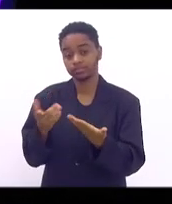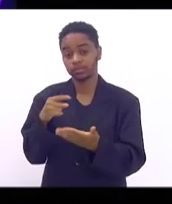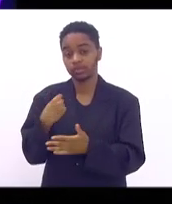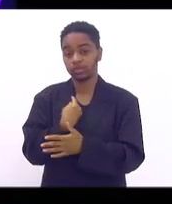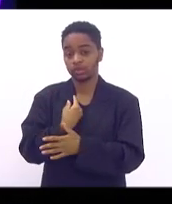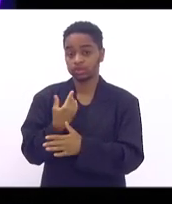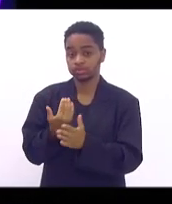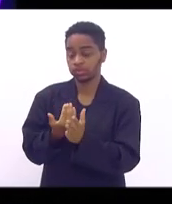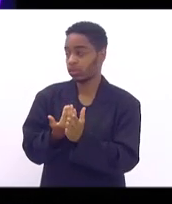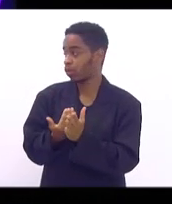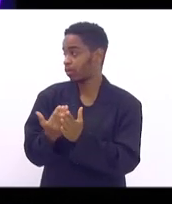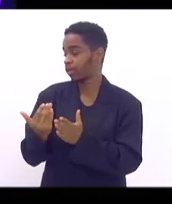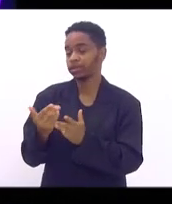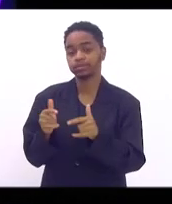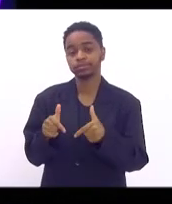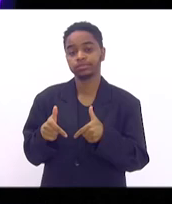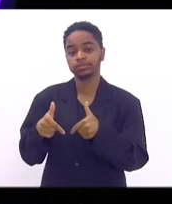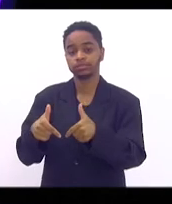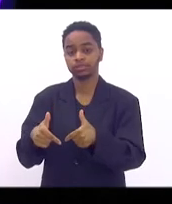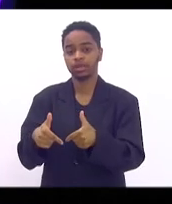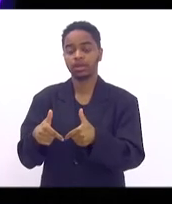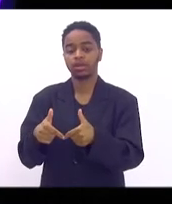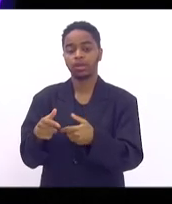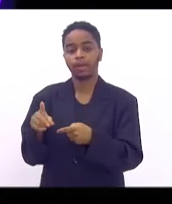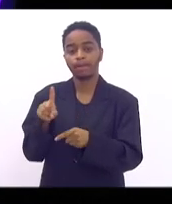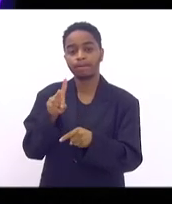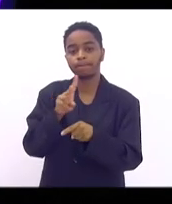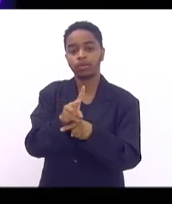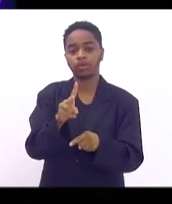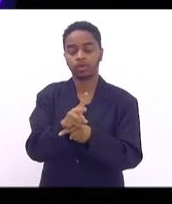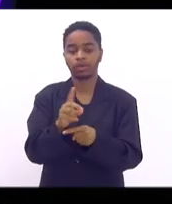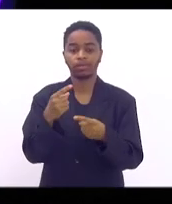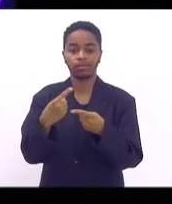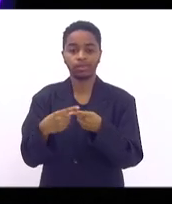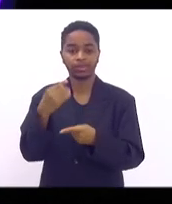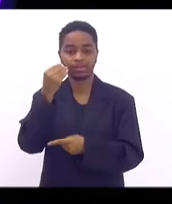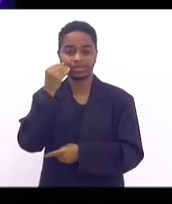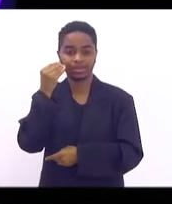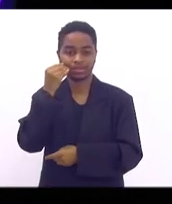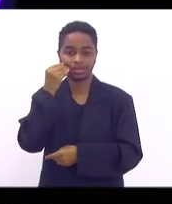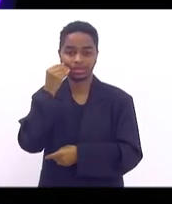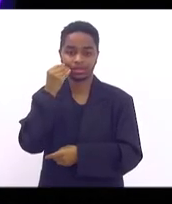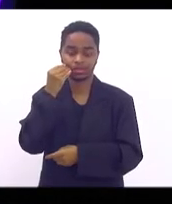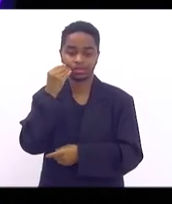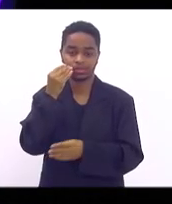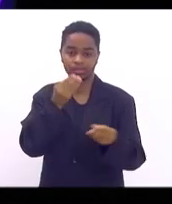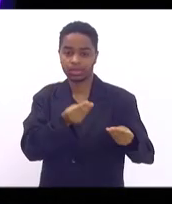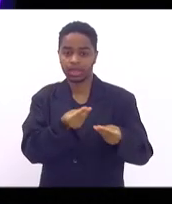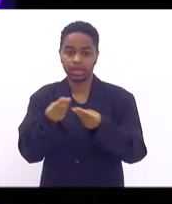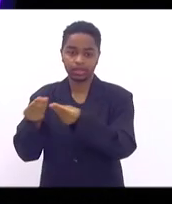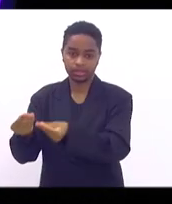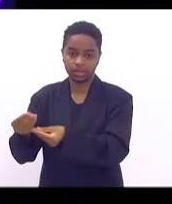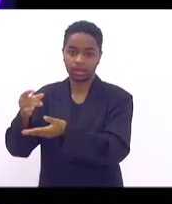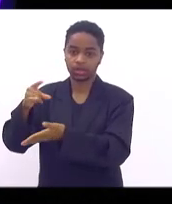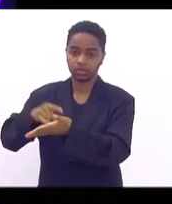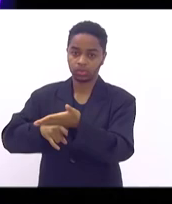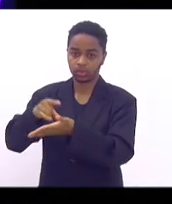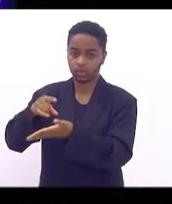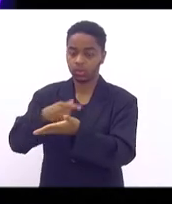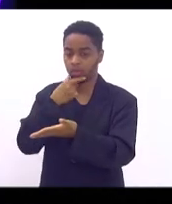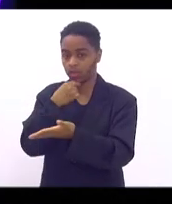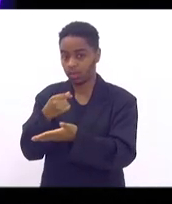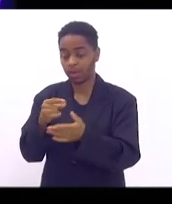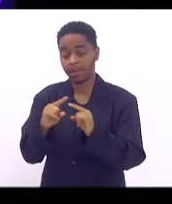ingressa com uma ação de medida protetiva, né, na tentativa de que ele seja citado no endereço. E já